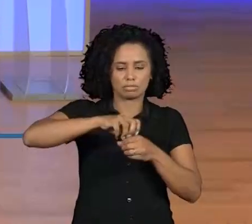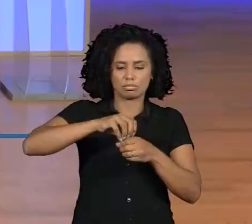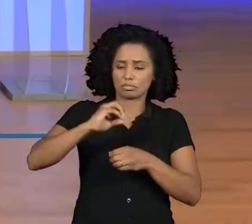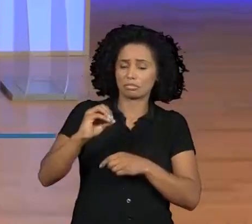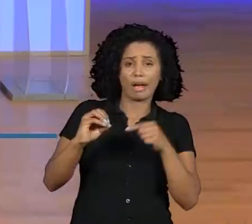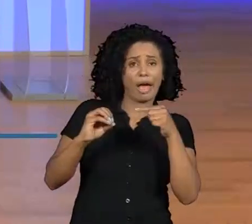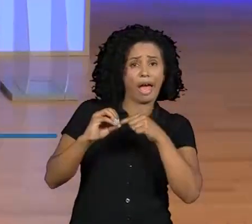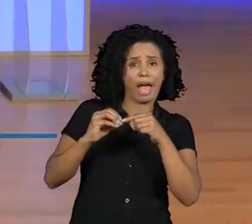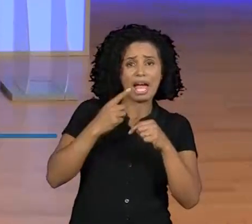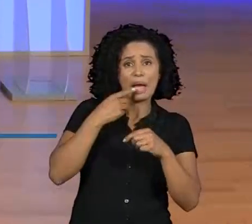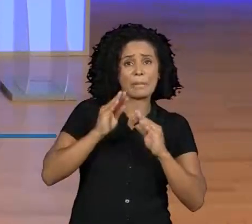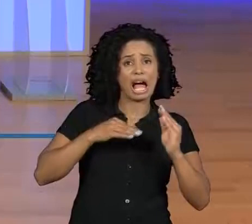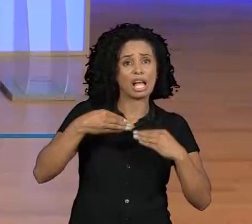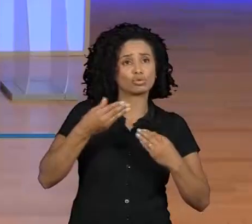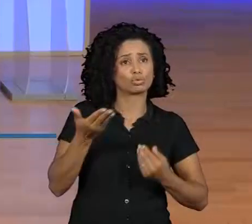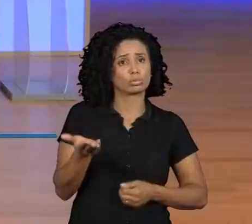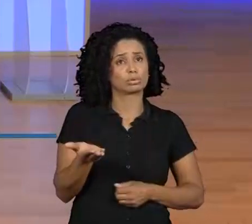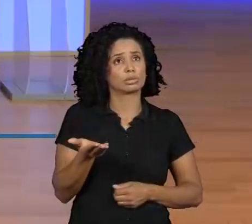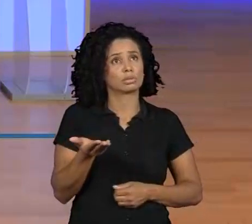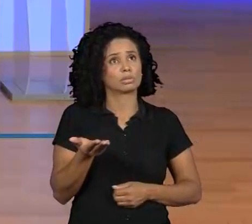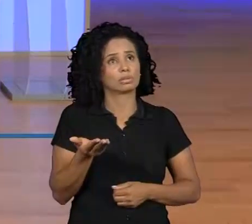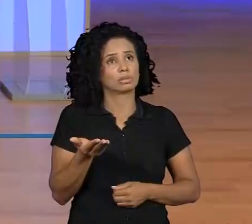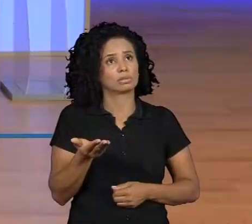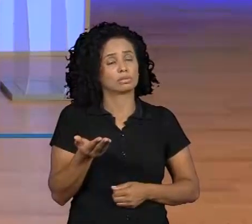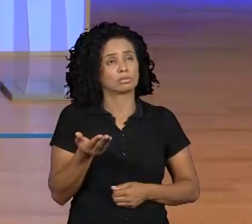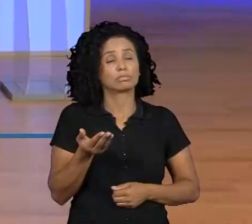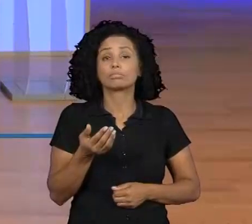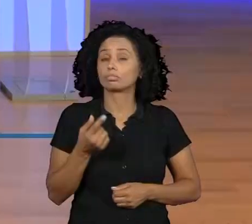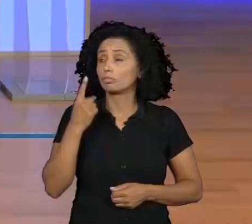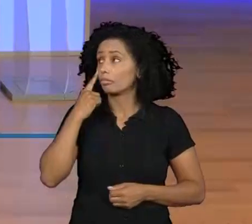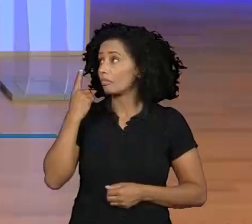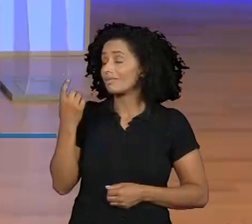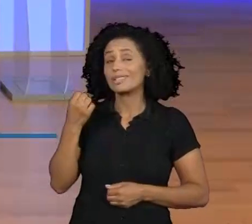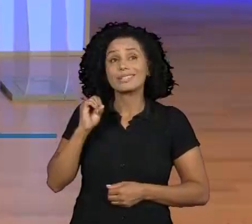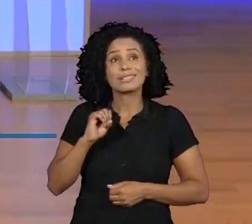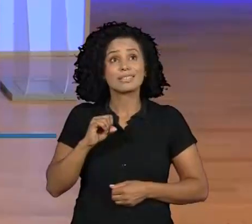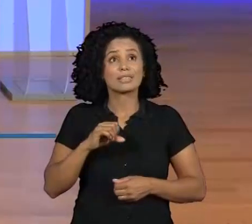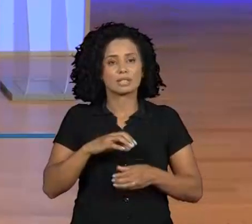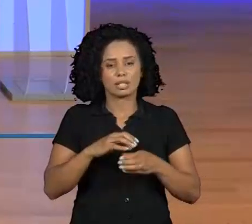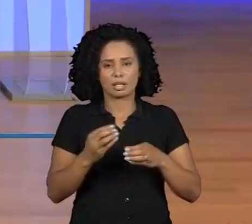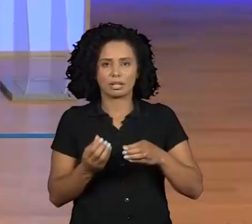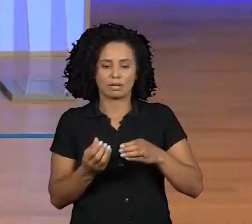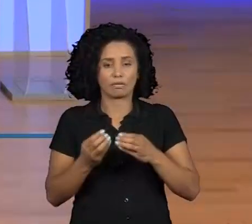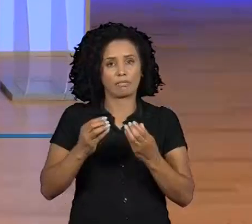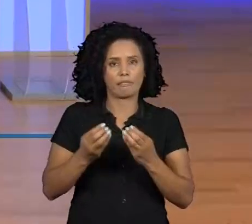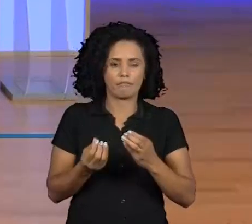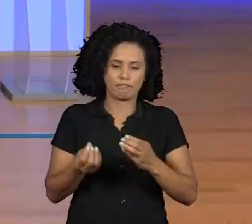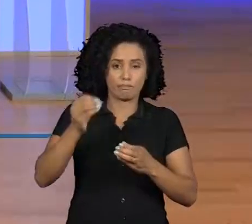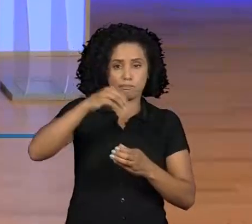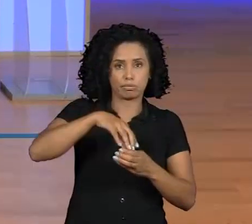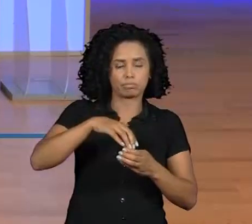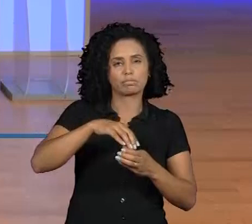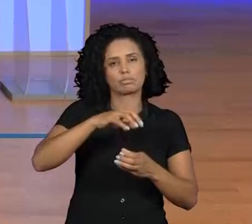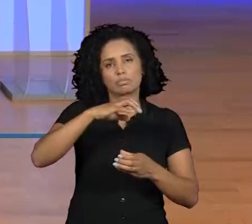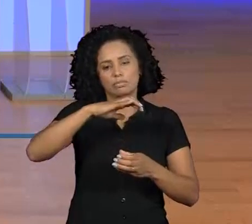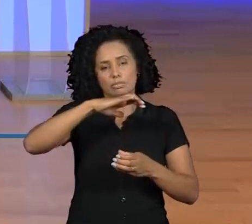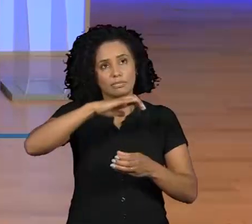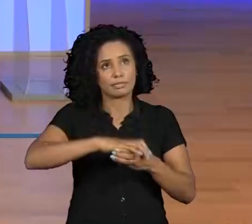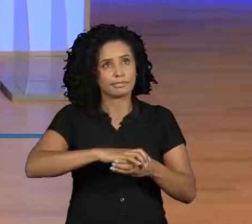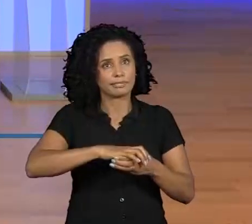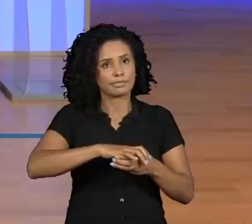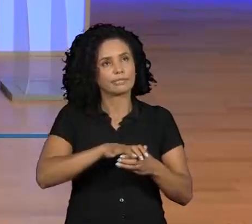de material plástico, olha só. Então, se nós jogarmos aqui, virarmos a lata ao contrário e Sim. deixar que a